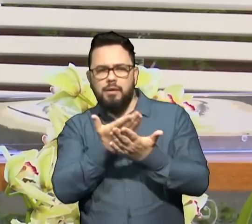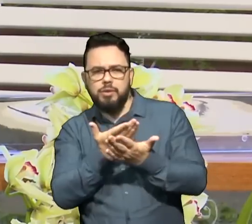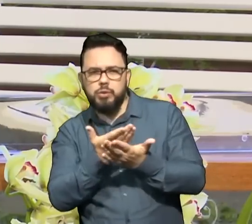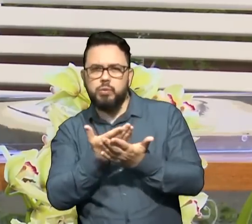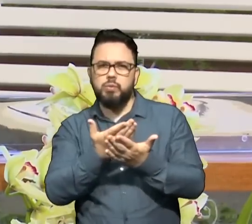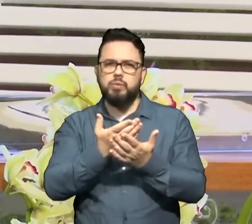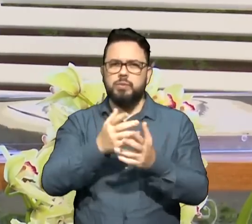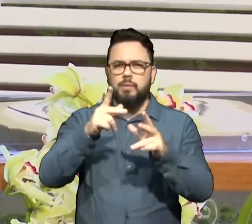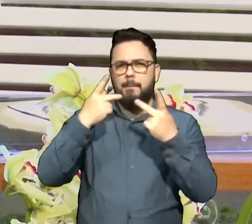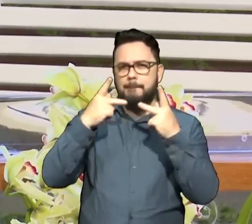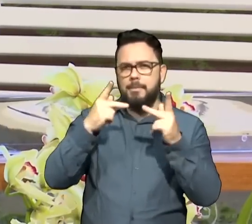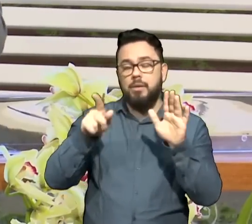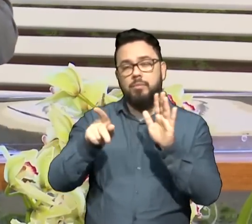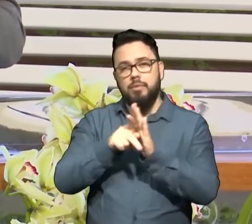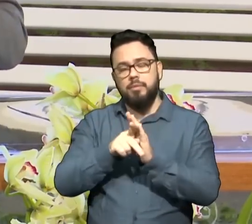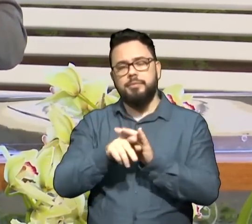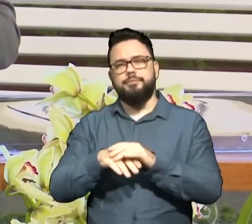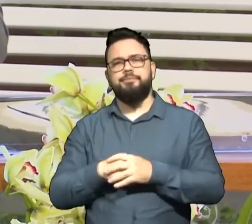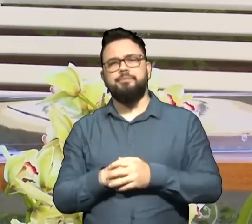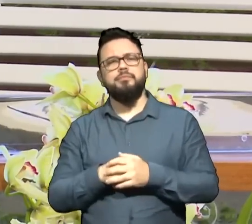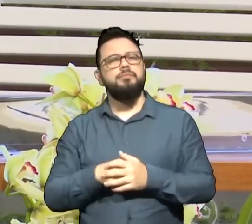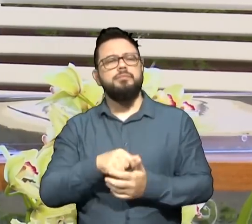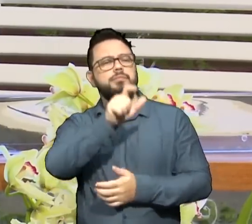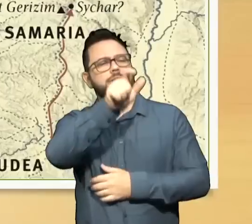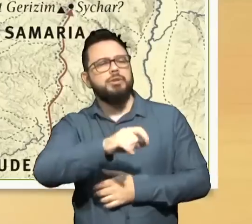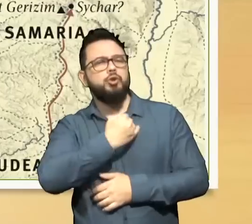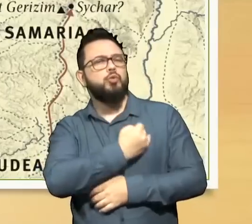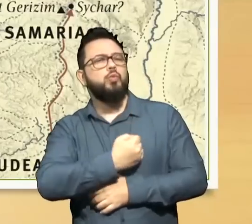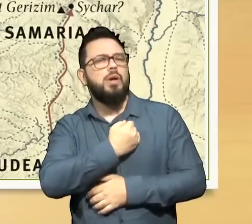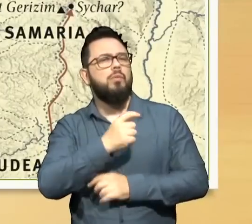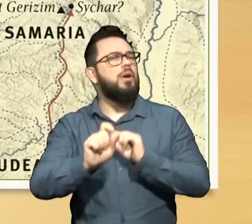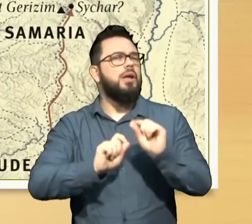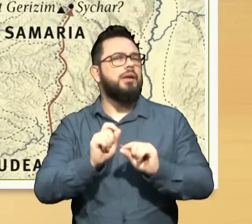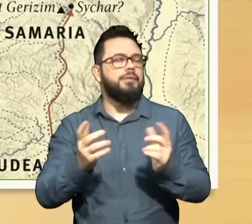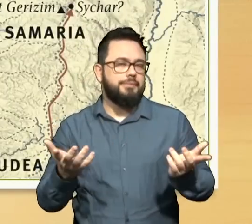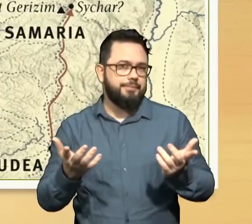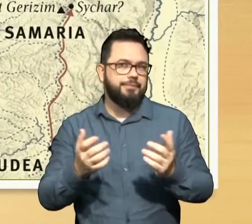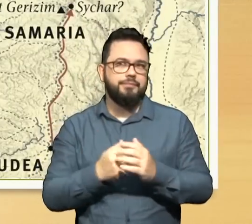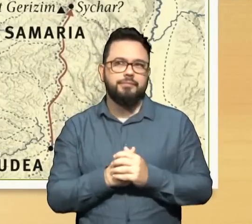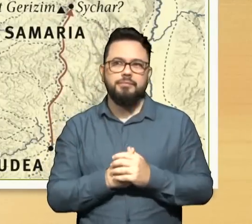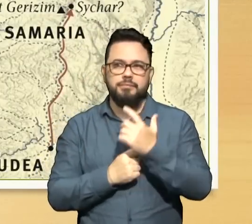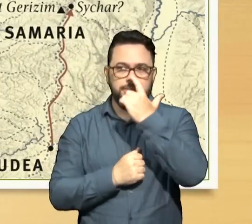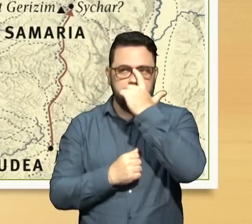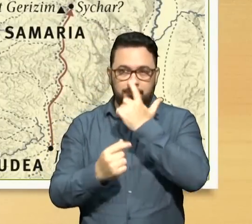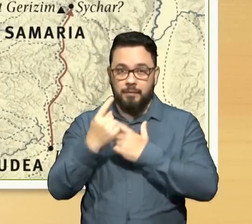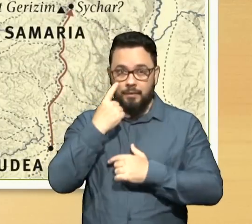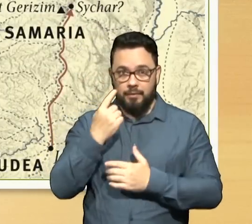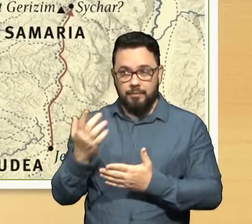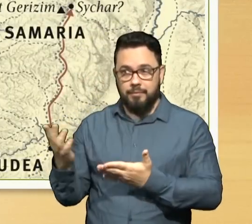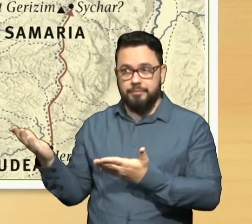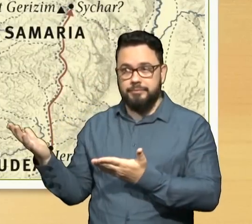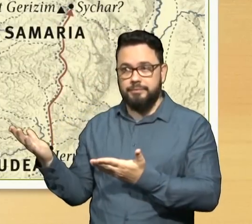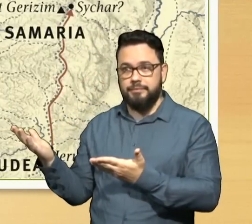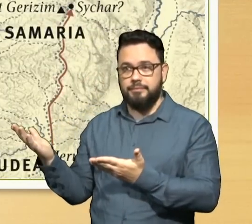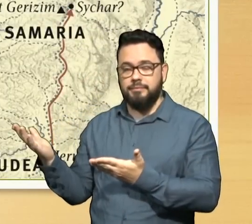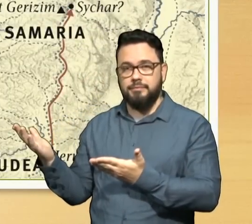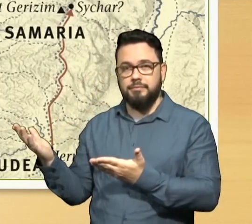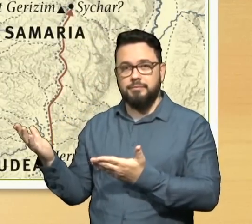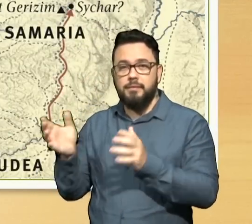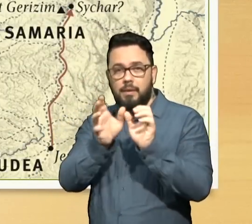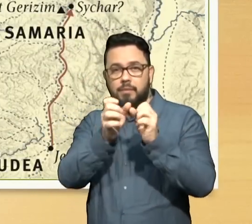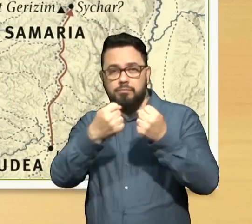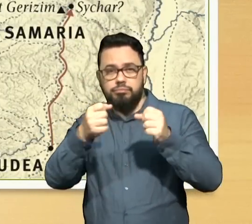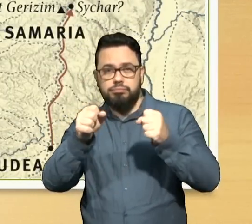para honra e glória de Deus quem era o apóstolo João você tem aí e no no quadro está mostrando para você o mapa da